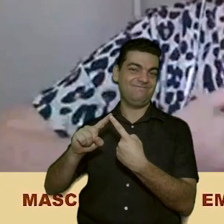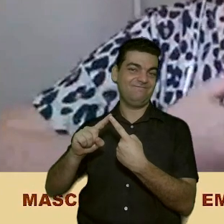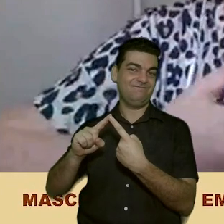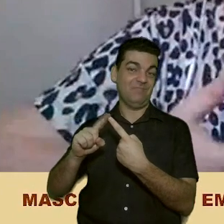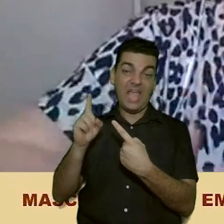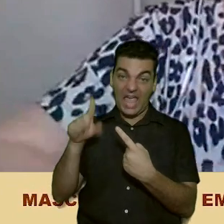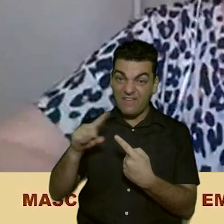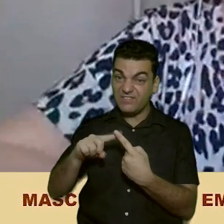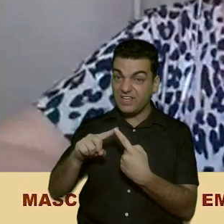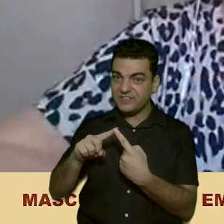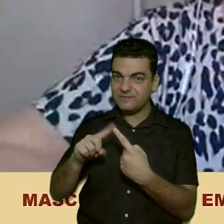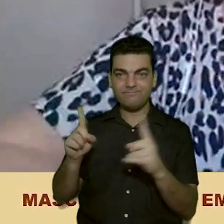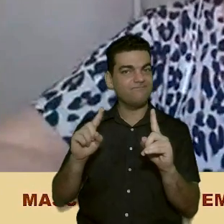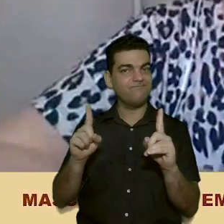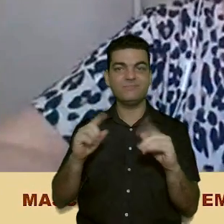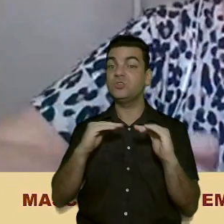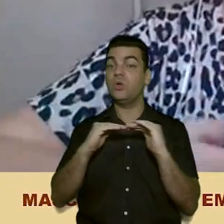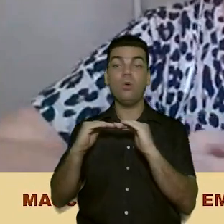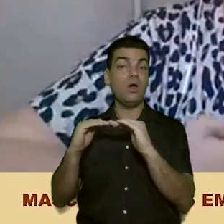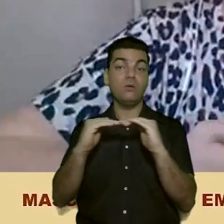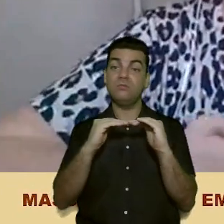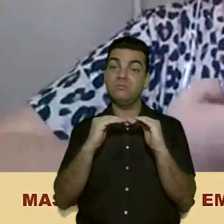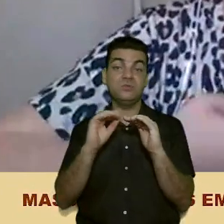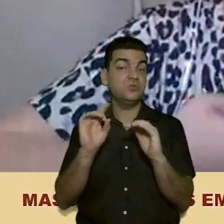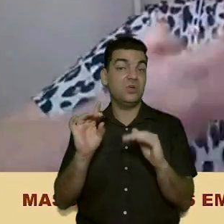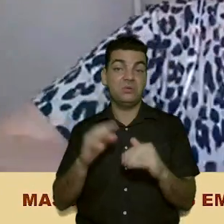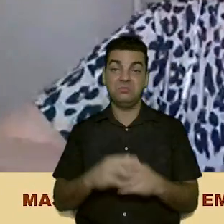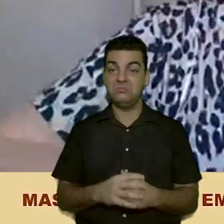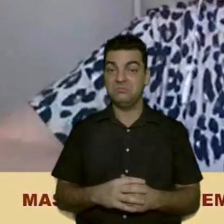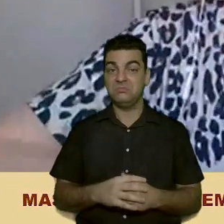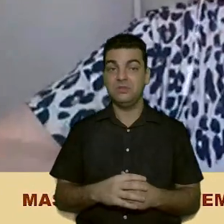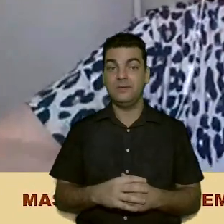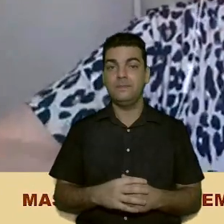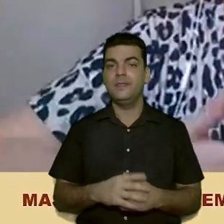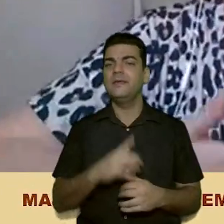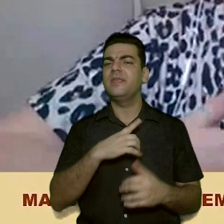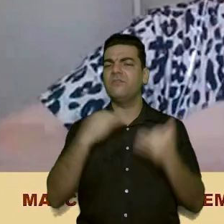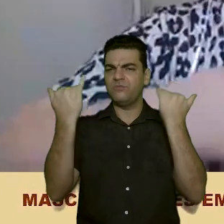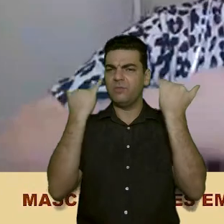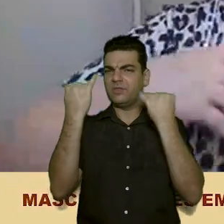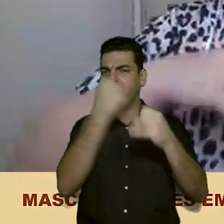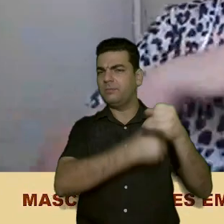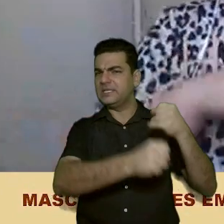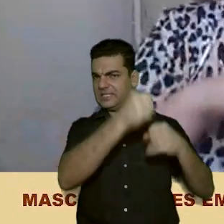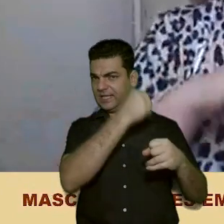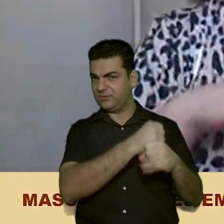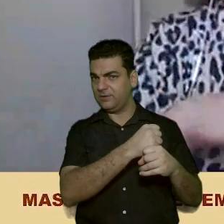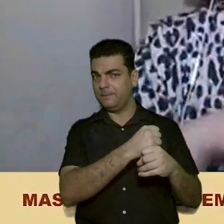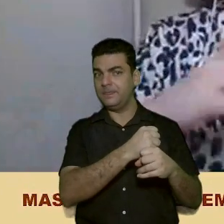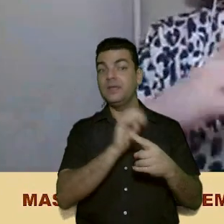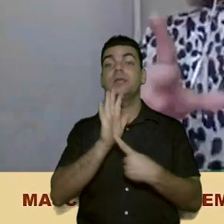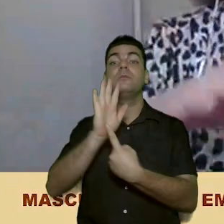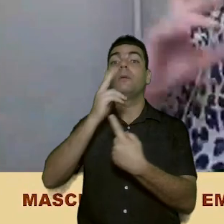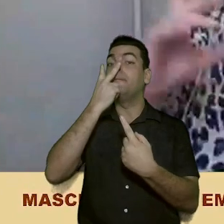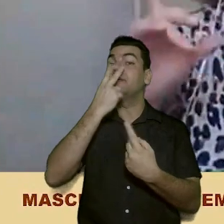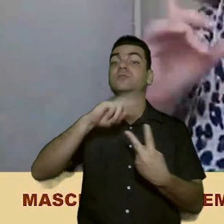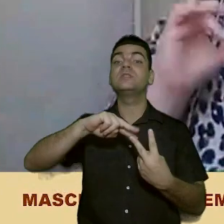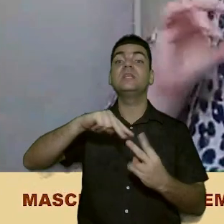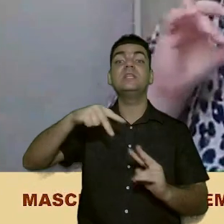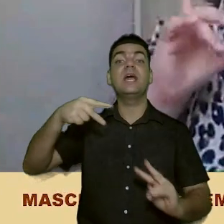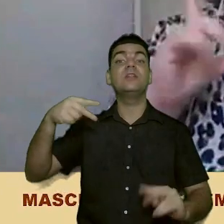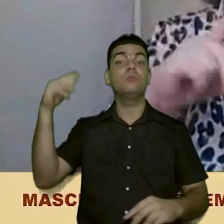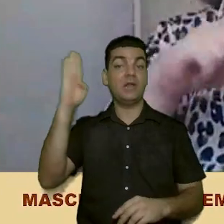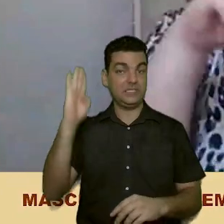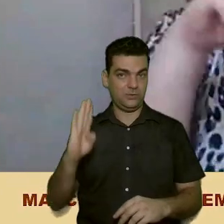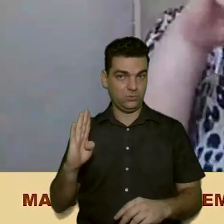poderíamos estar atrás de vingança, e a gente está atrás apenas de equidade, né? Não sei se tem um dado que eu gosto muito, que saiu, foi